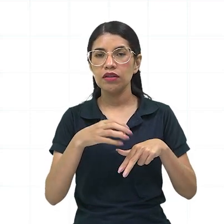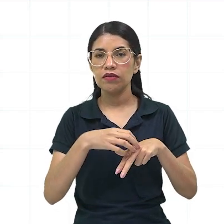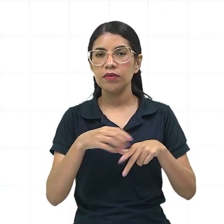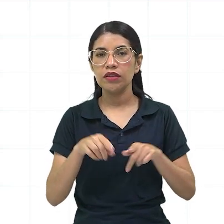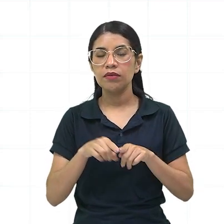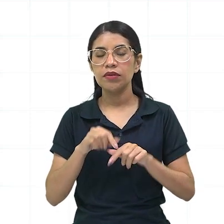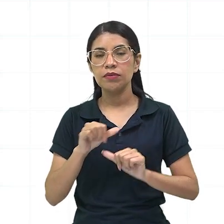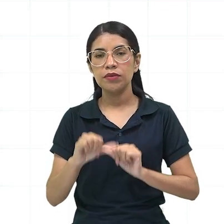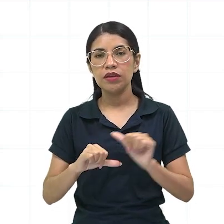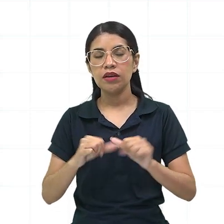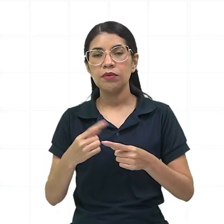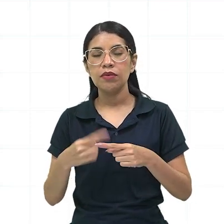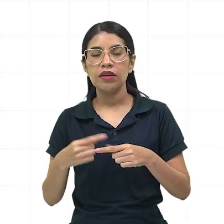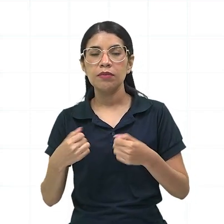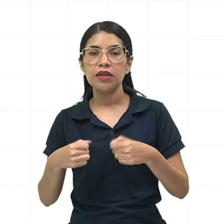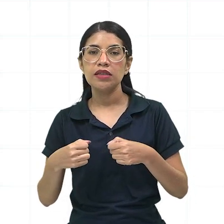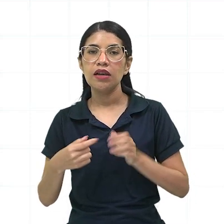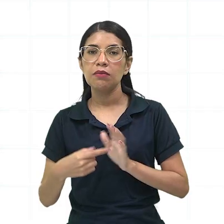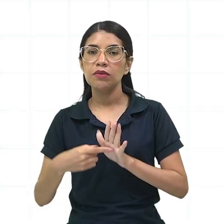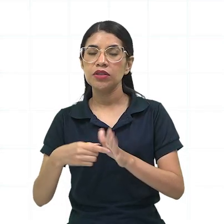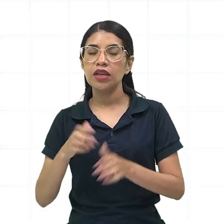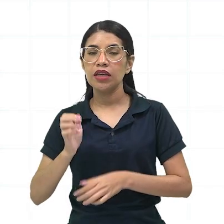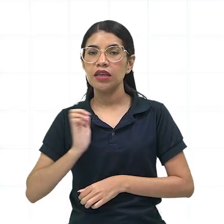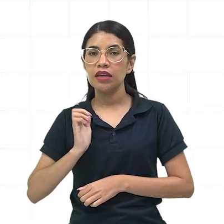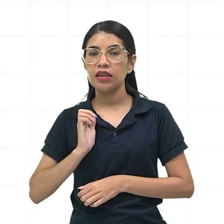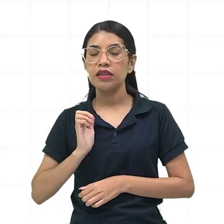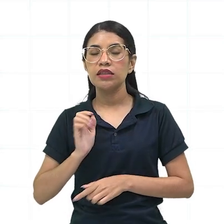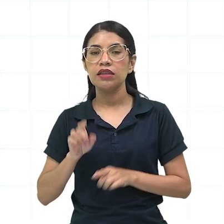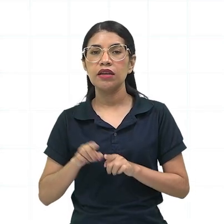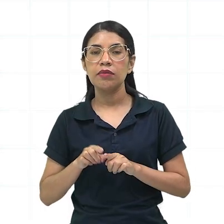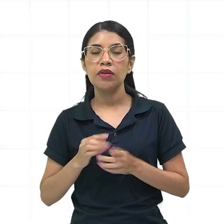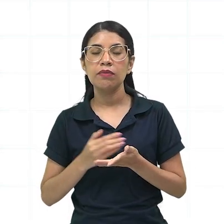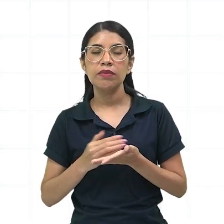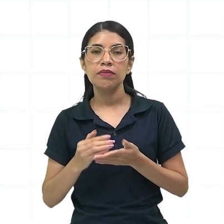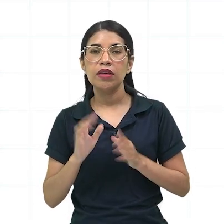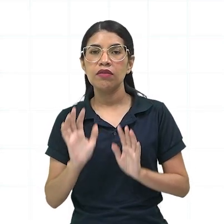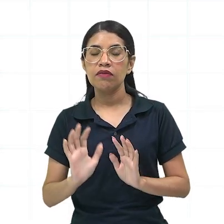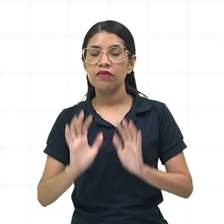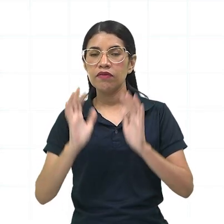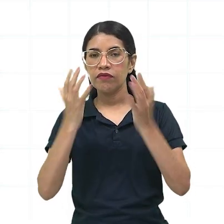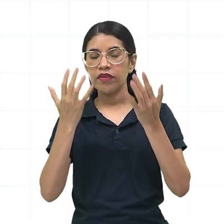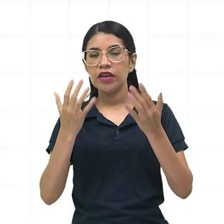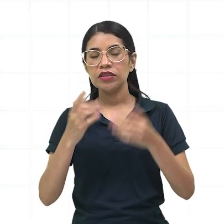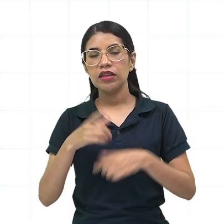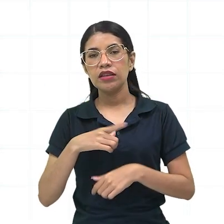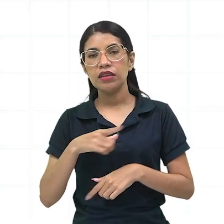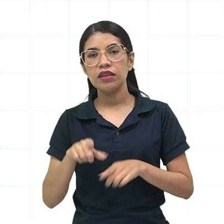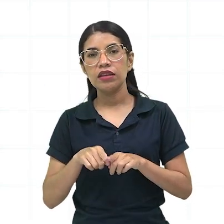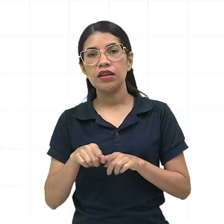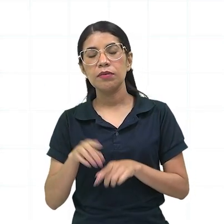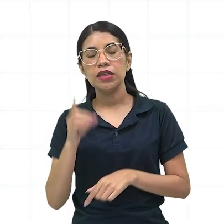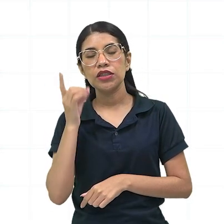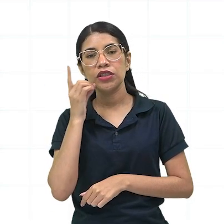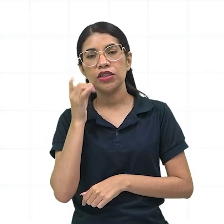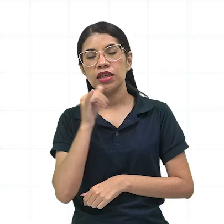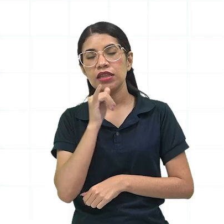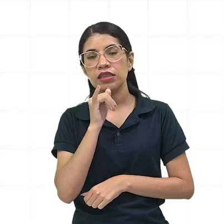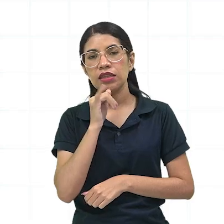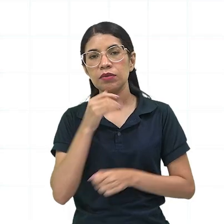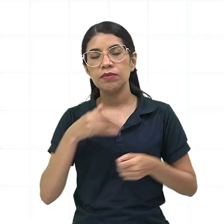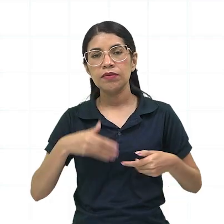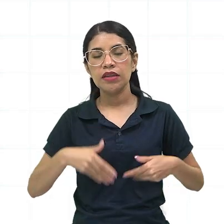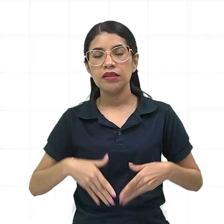Pela necessidade de ostentar suas riquezas, passaram a comemorar com grandes festas, datas como de